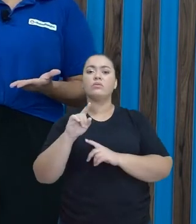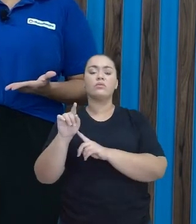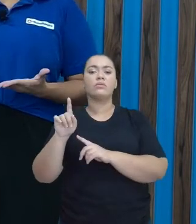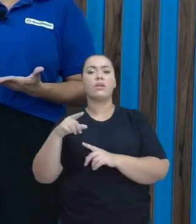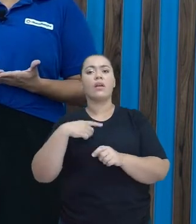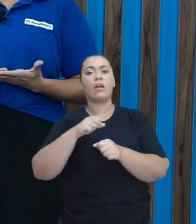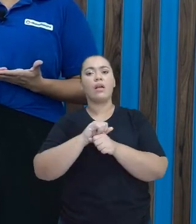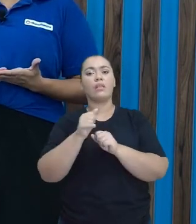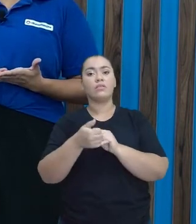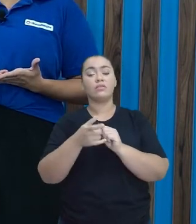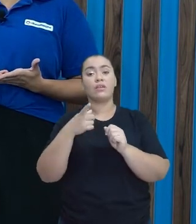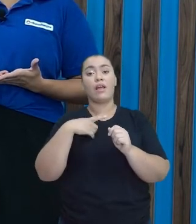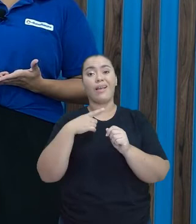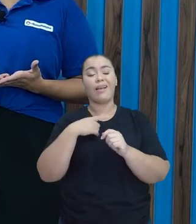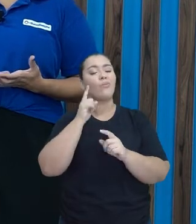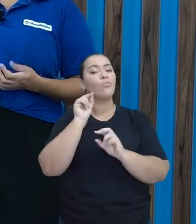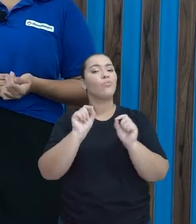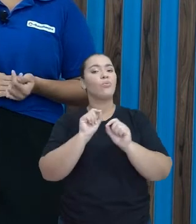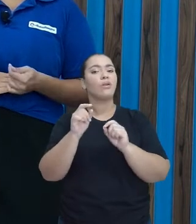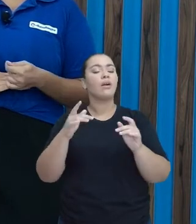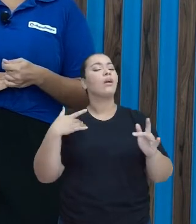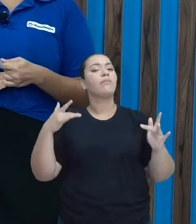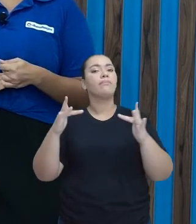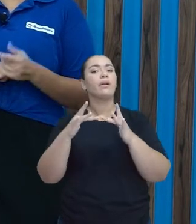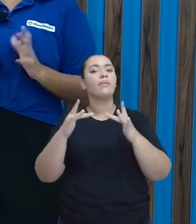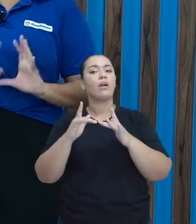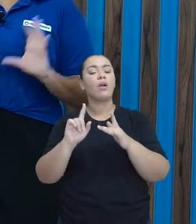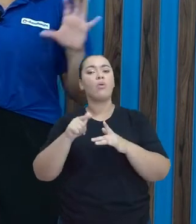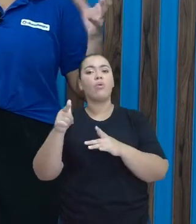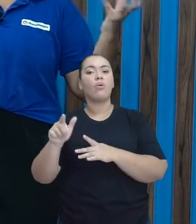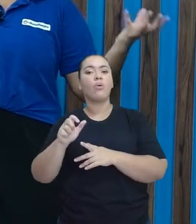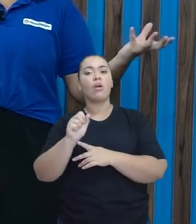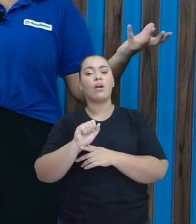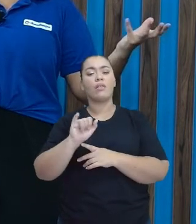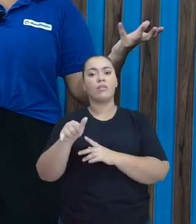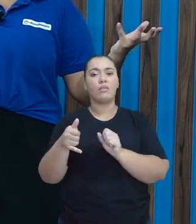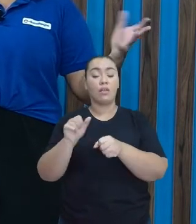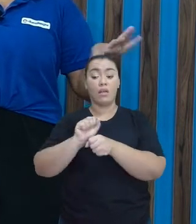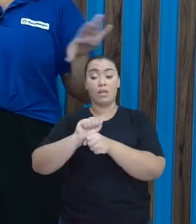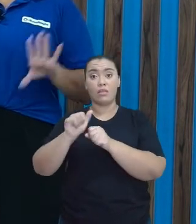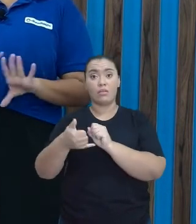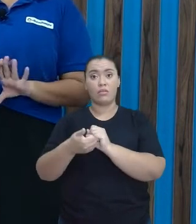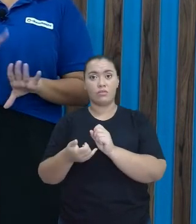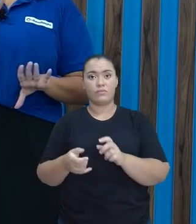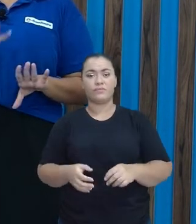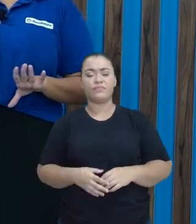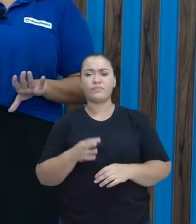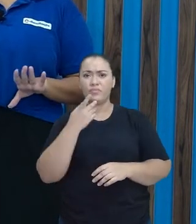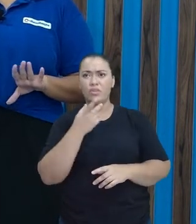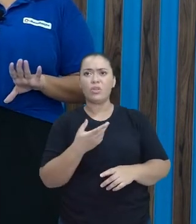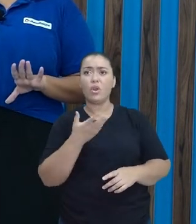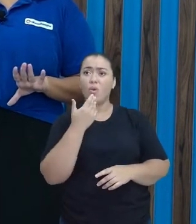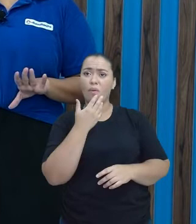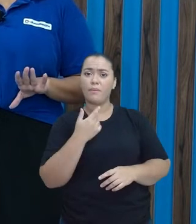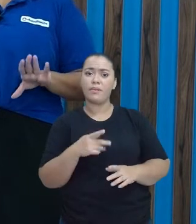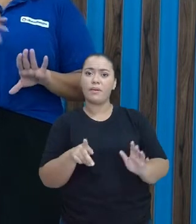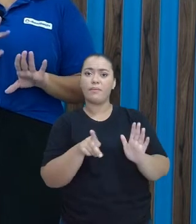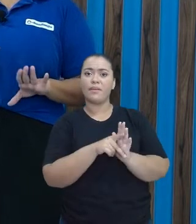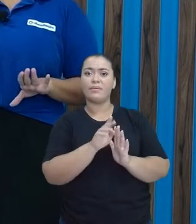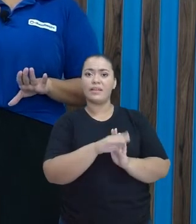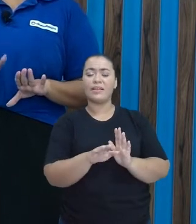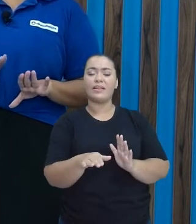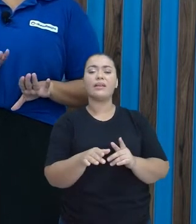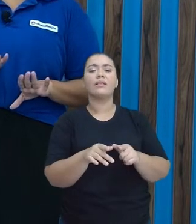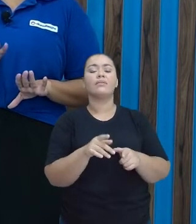adjetivo correspondente. Quando eu falo, por exemplo, comida de criança, eu posso usar esse de criança eu posso